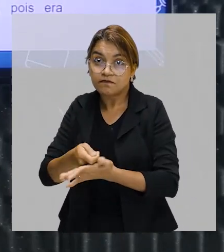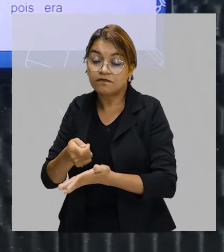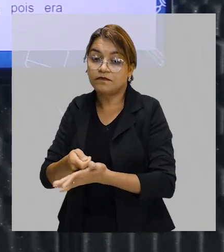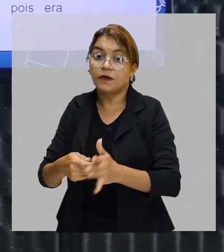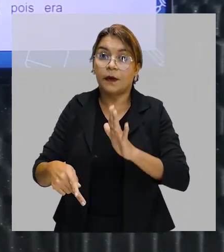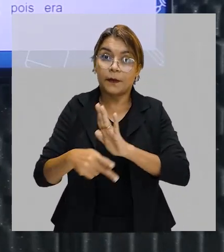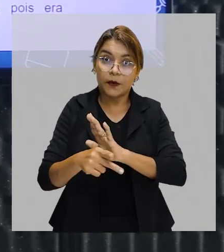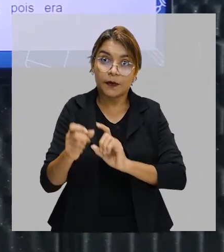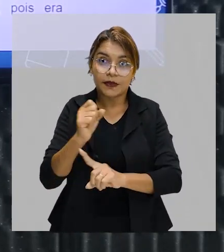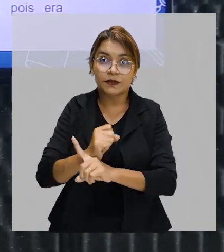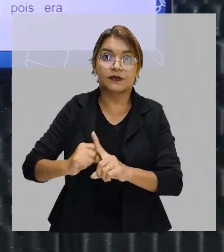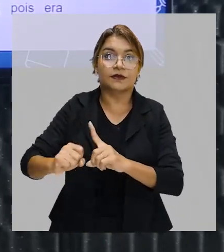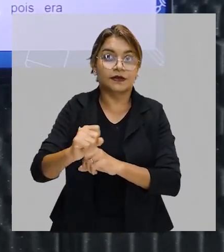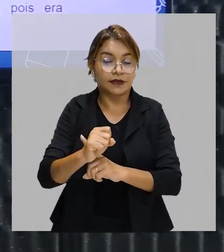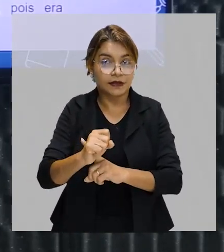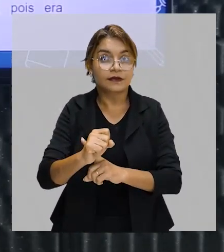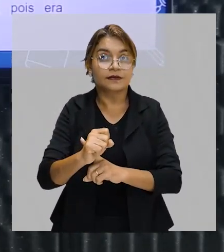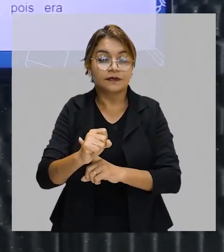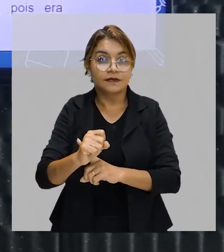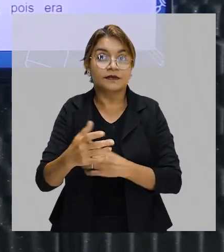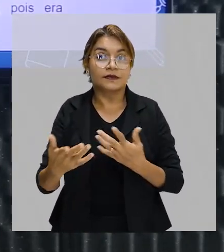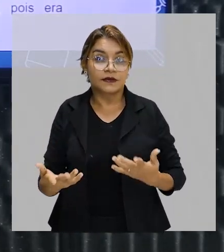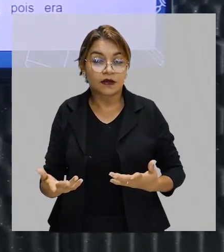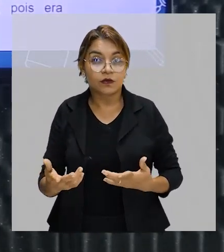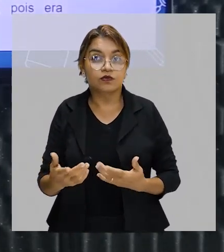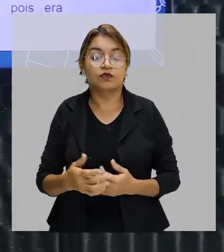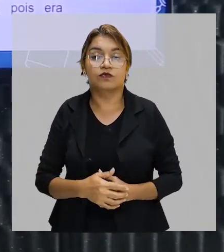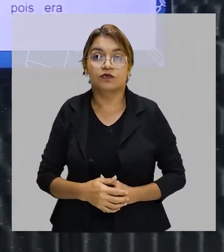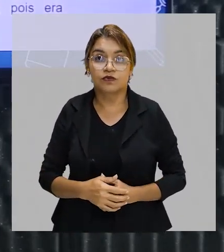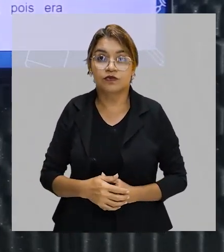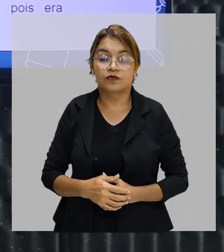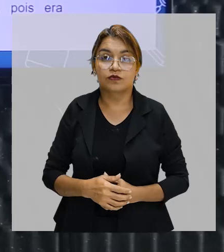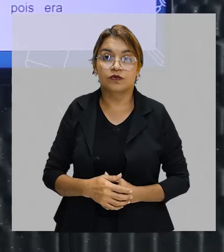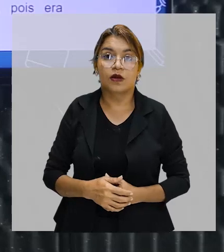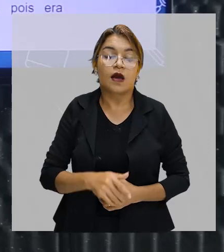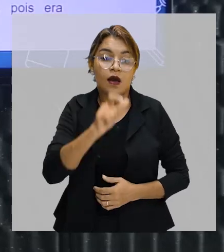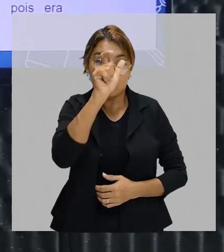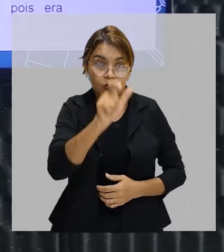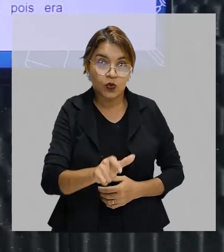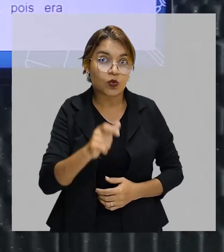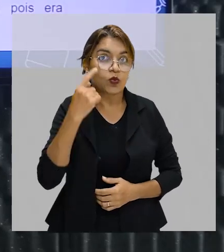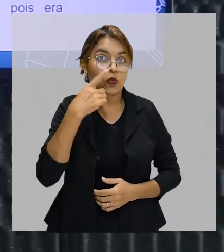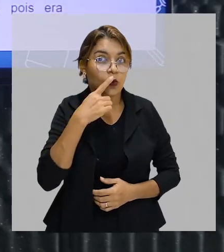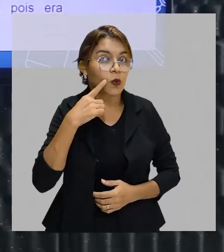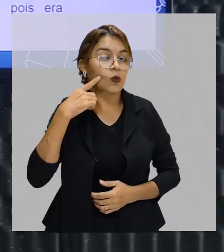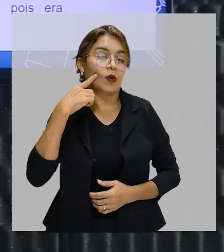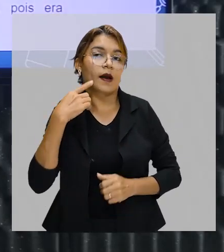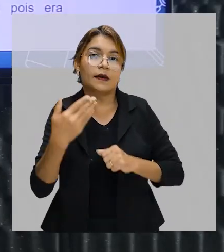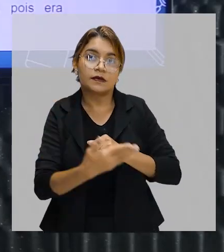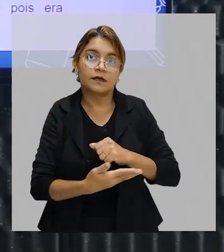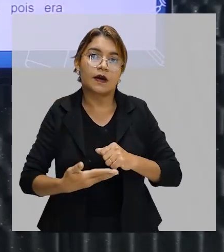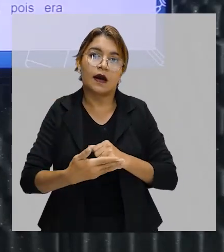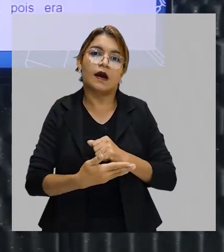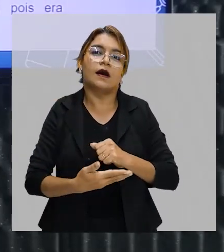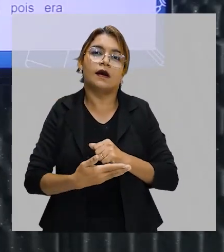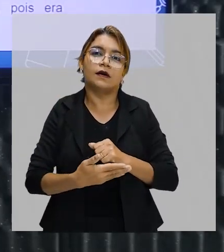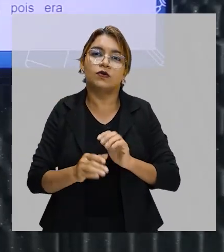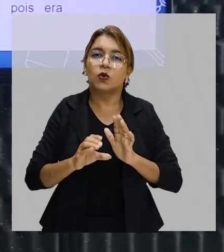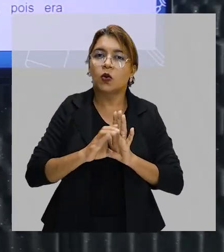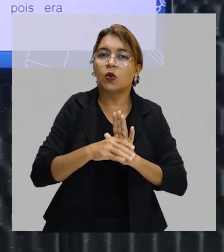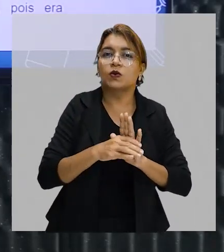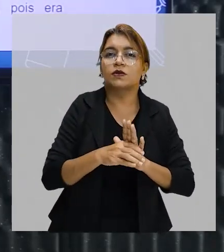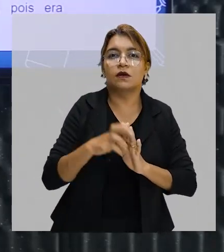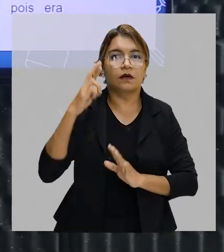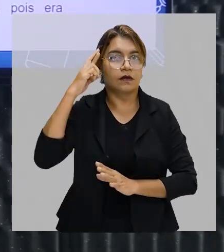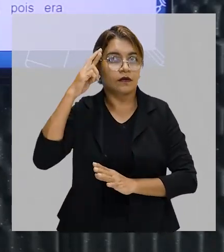sociedade, pois era, segundo Durkheim, baseado em abstrações, apenas em conceitos, em